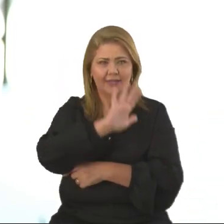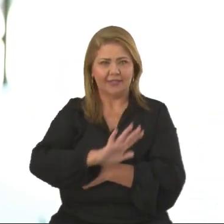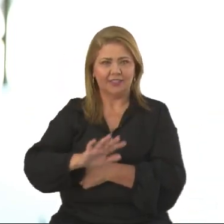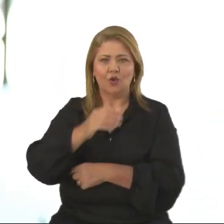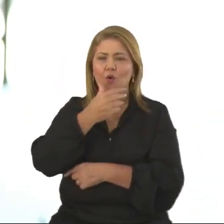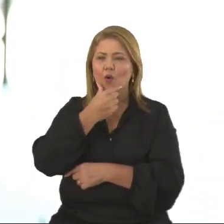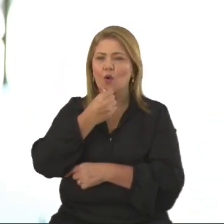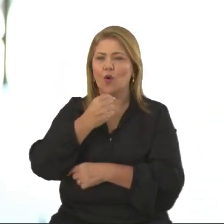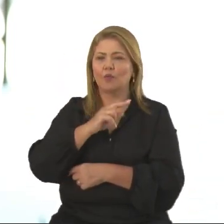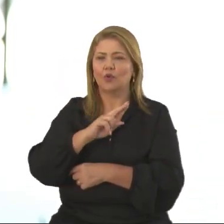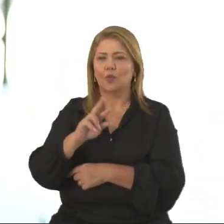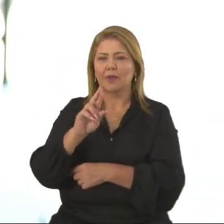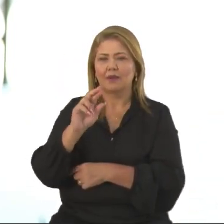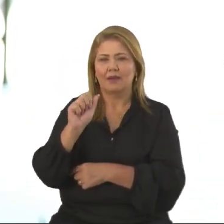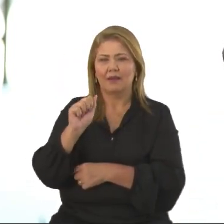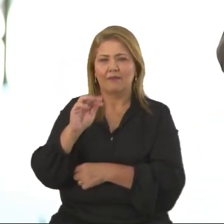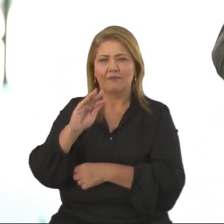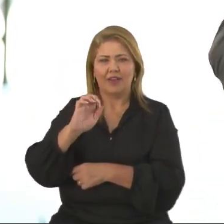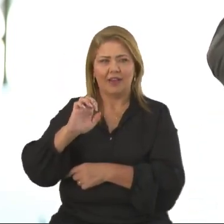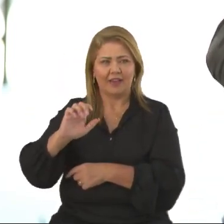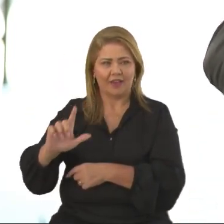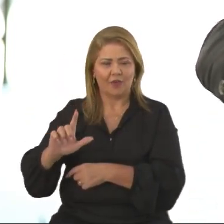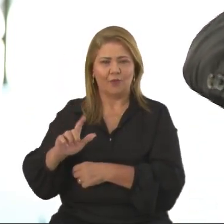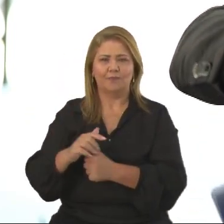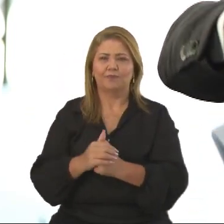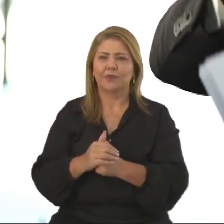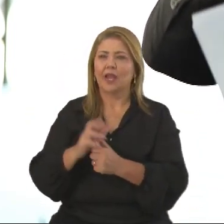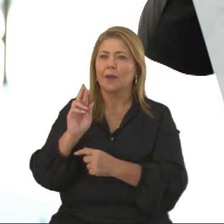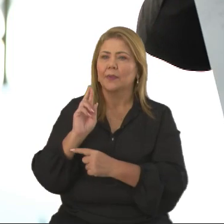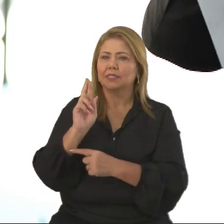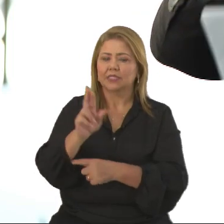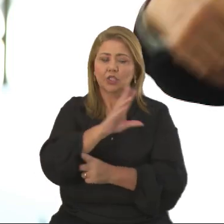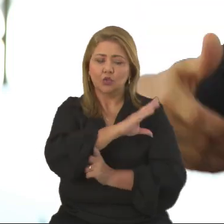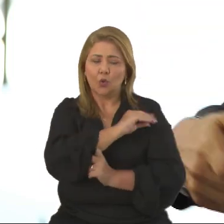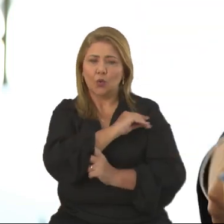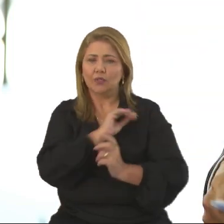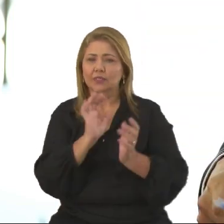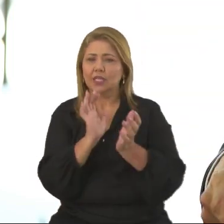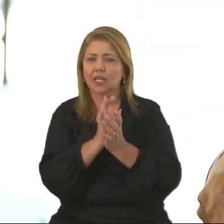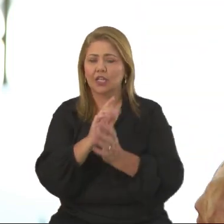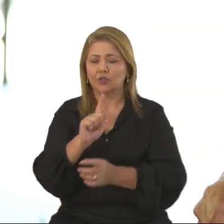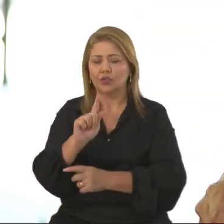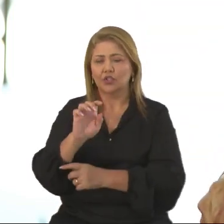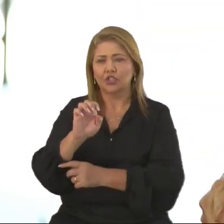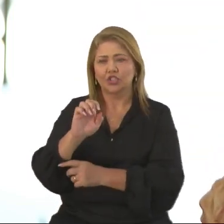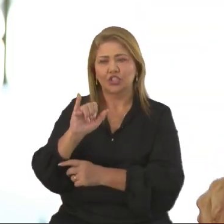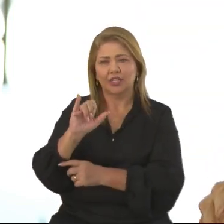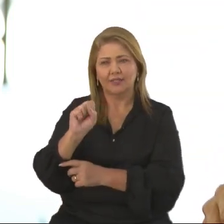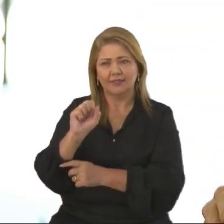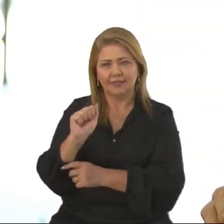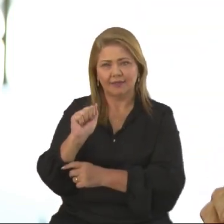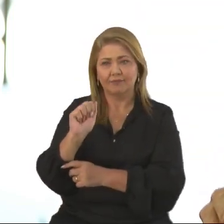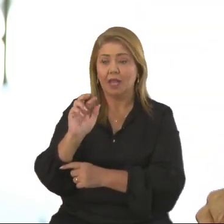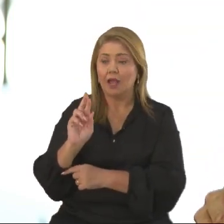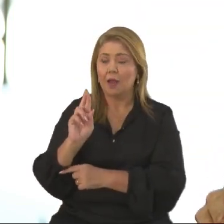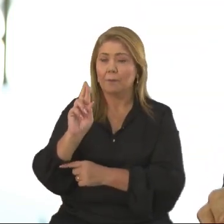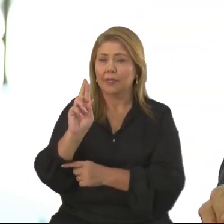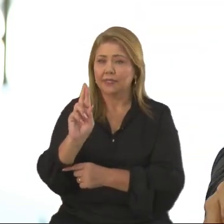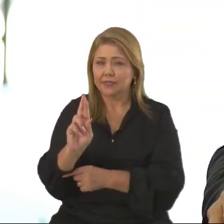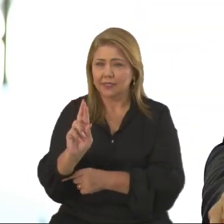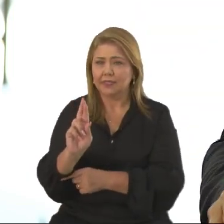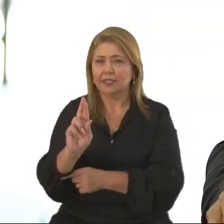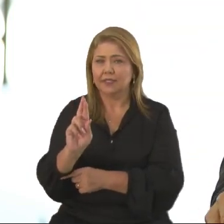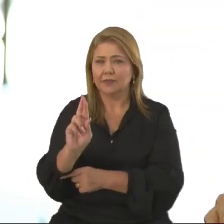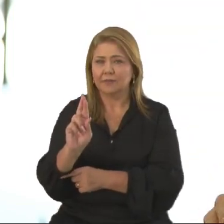Martins. Representando a Justego, a conselheira Geisa Campelo. Representando a